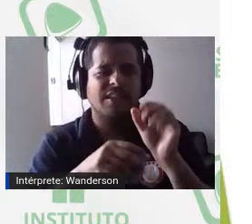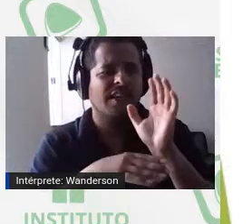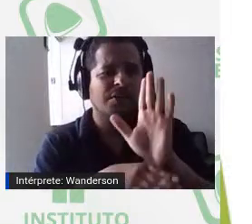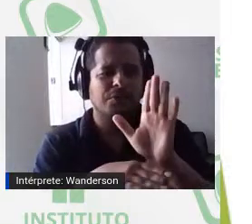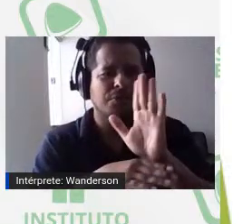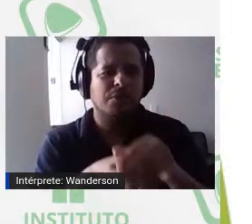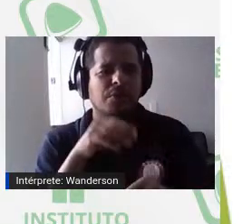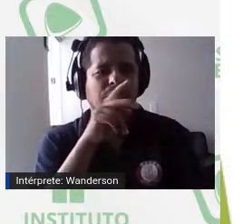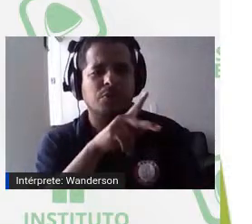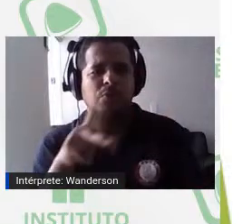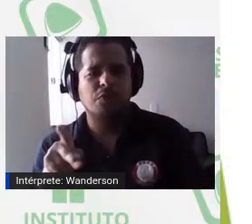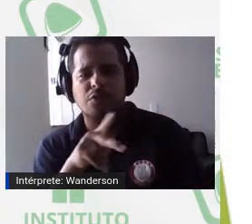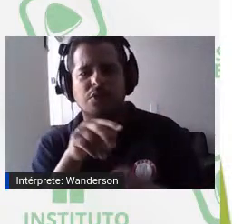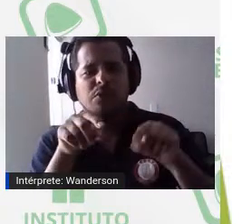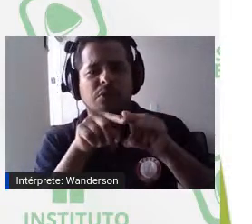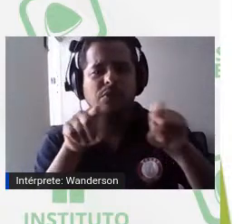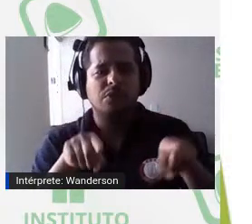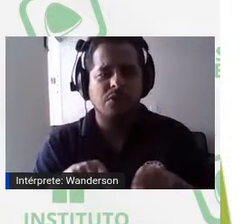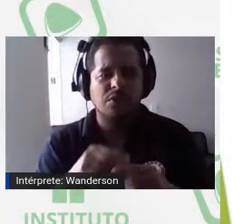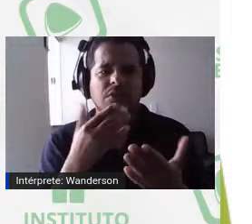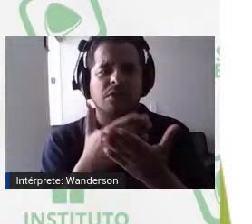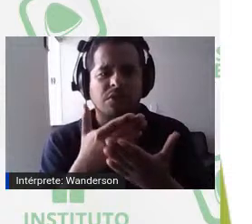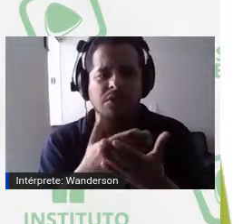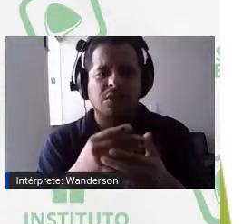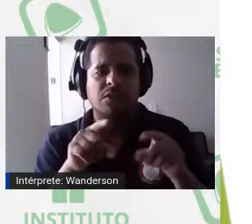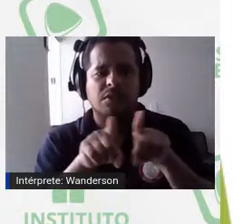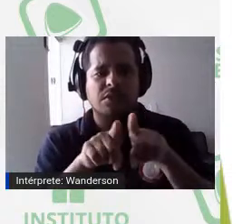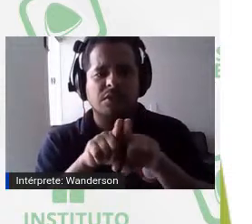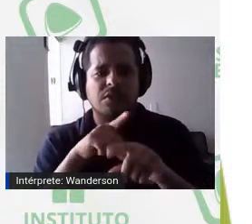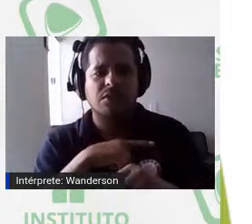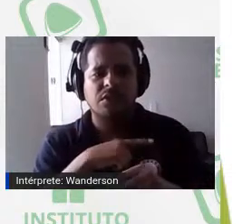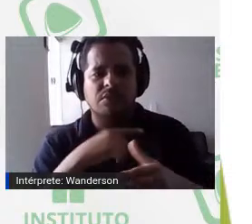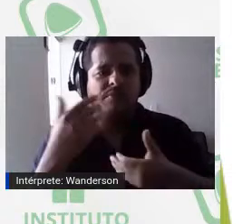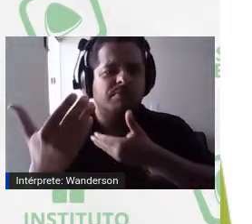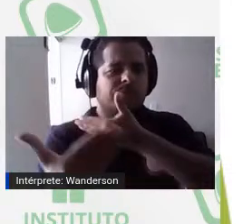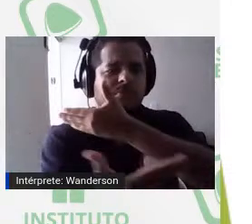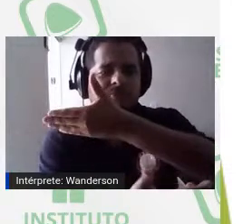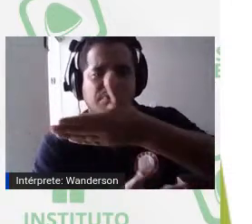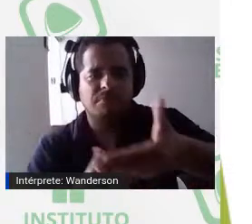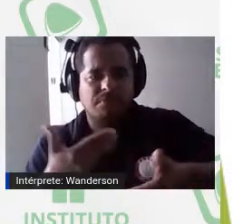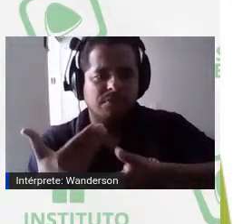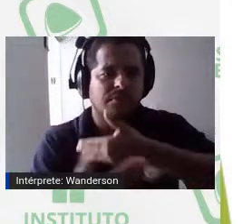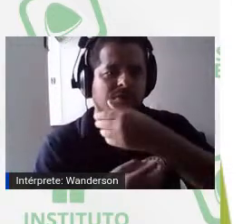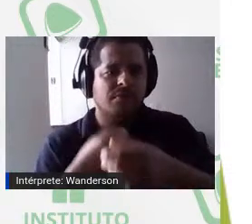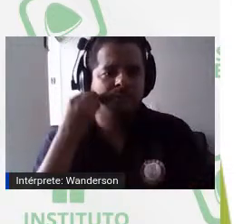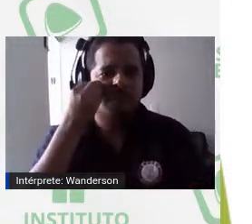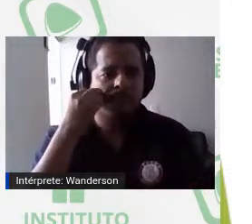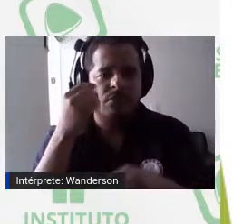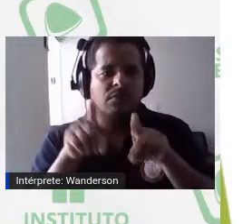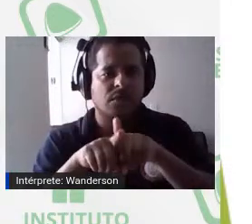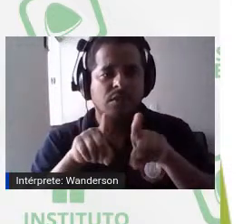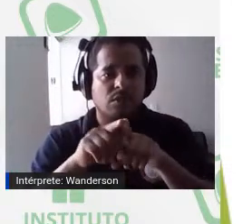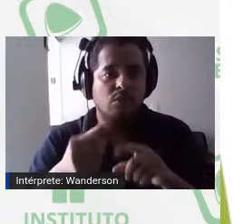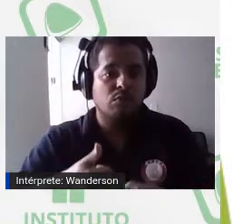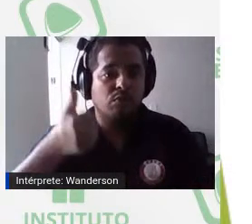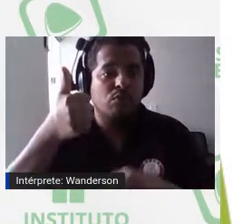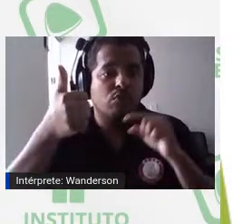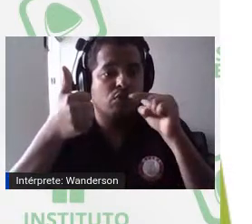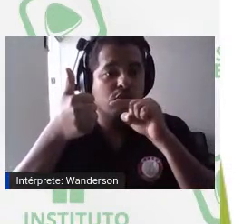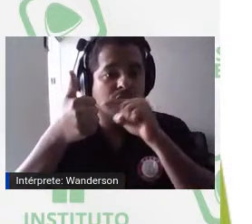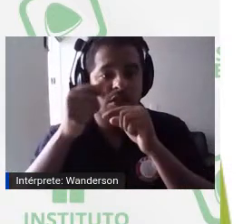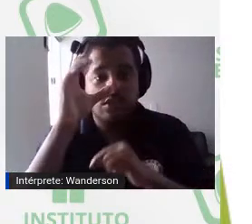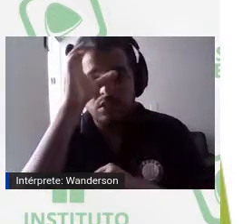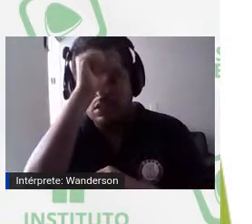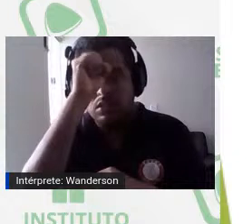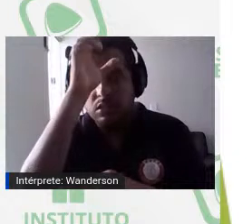e existiu essa troca de experiências. Como ponto positivo do trabalho em geral do PIBID, existem os novos aprendizados,